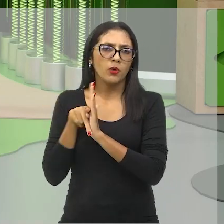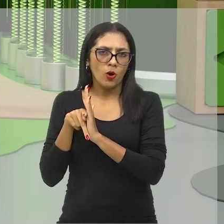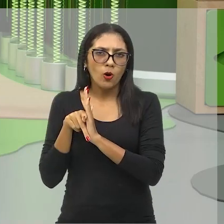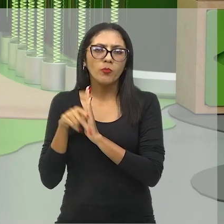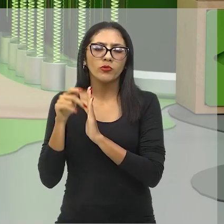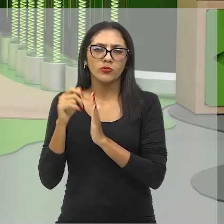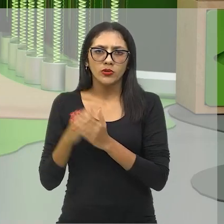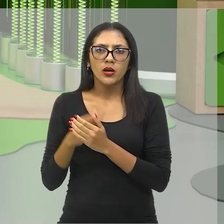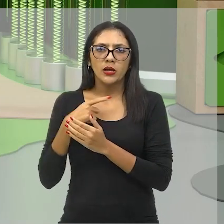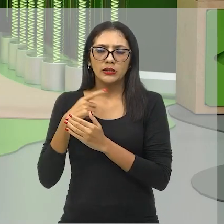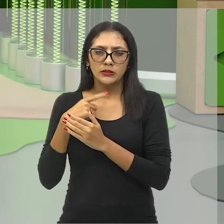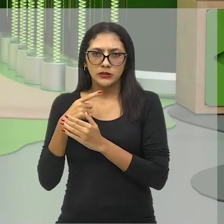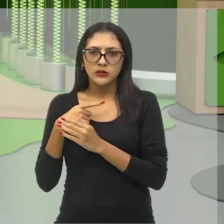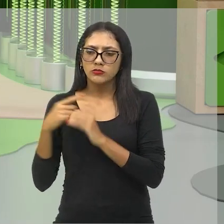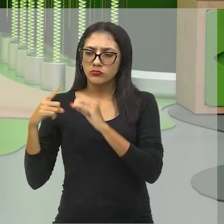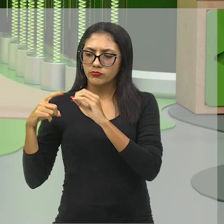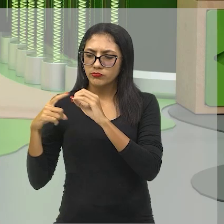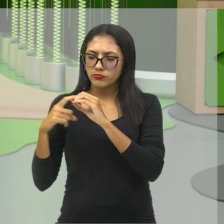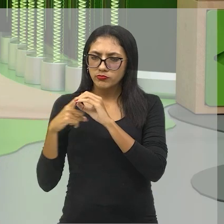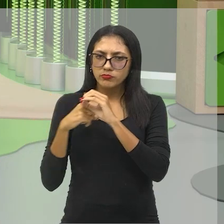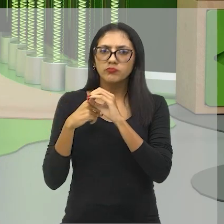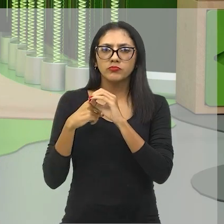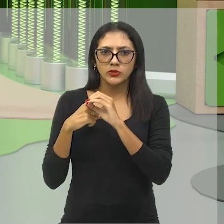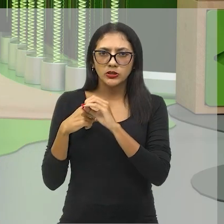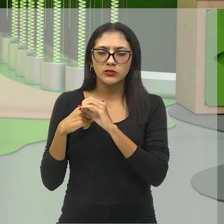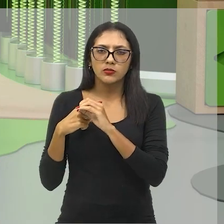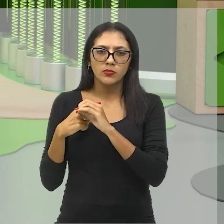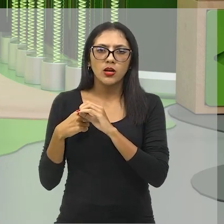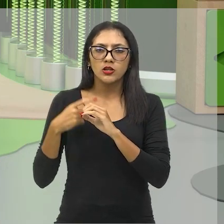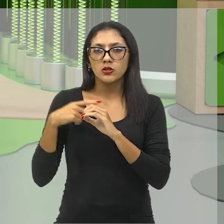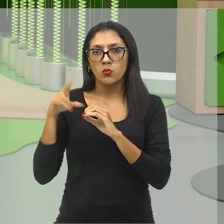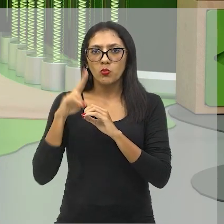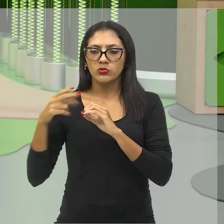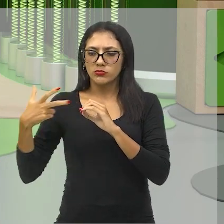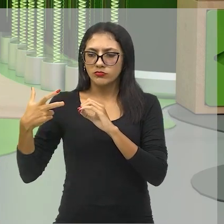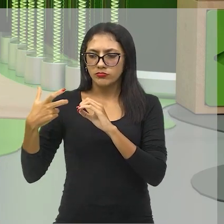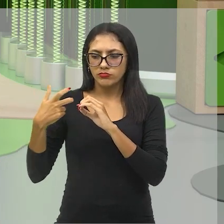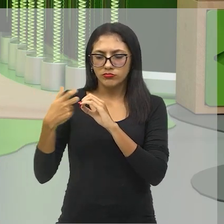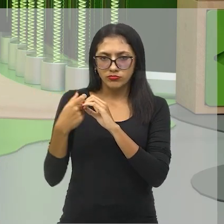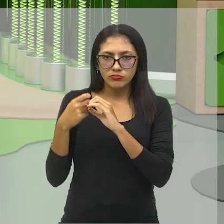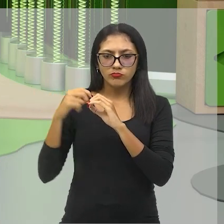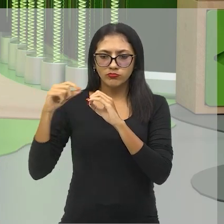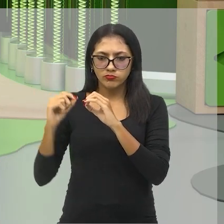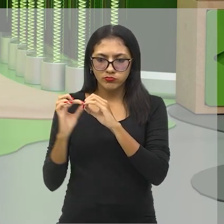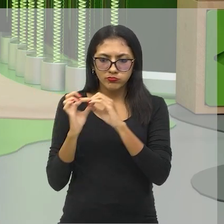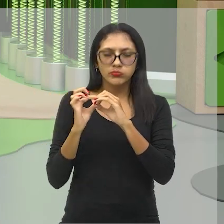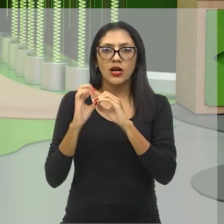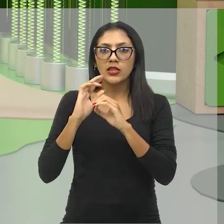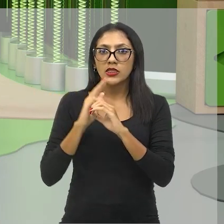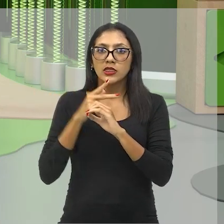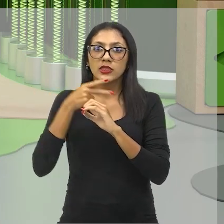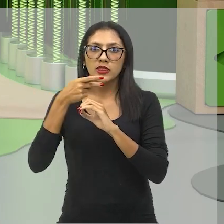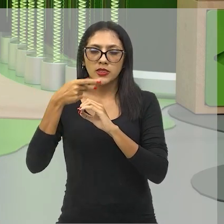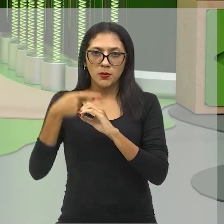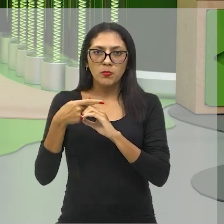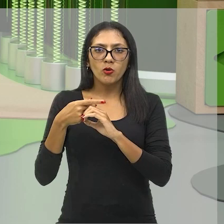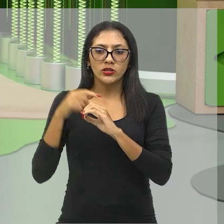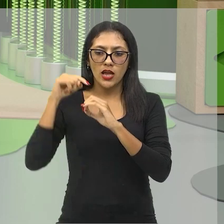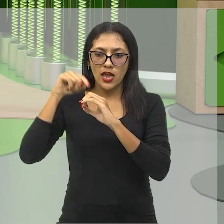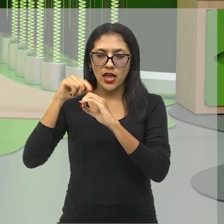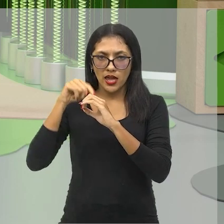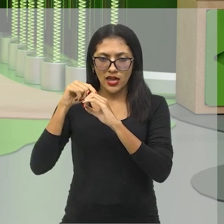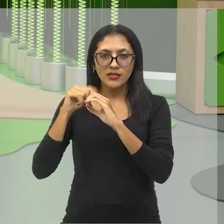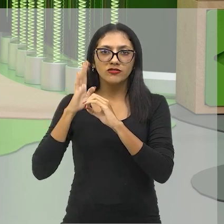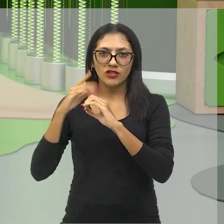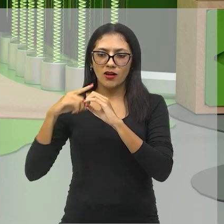É fecundado esse óvulo fora do corpo e depois ele é inserido ali para que possa, né, inserido novamente ali no